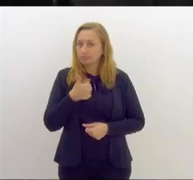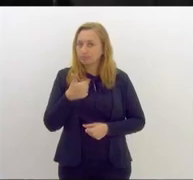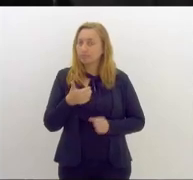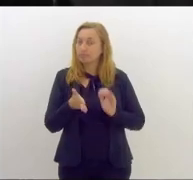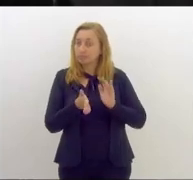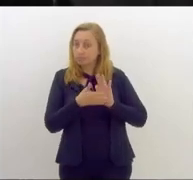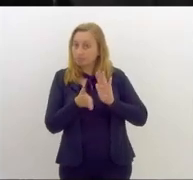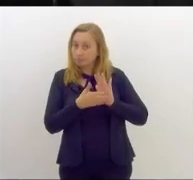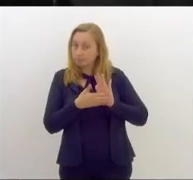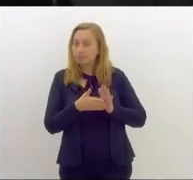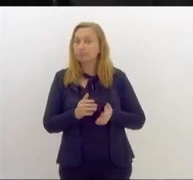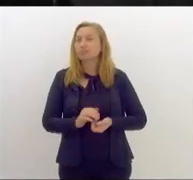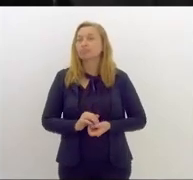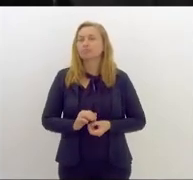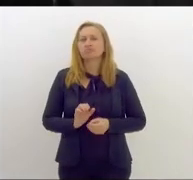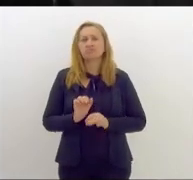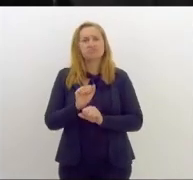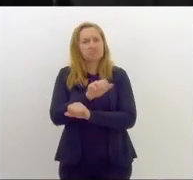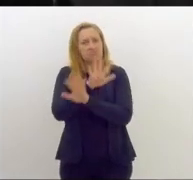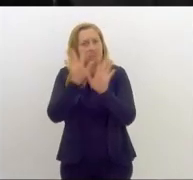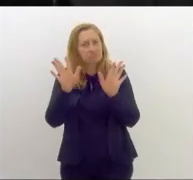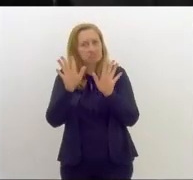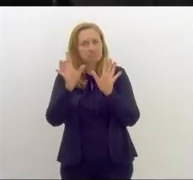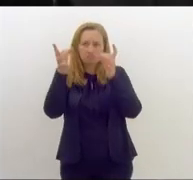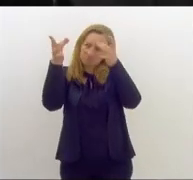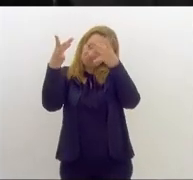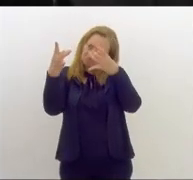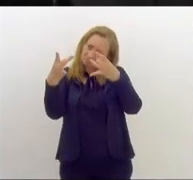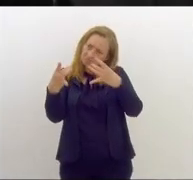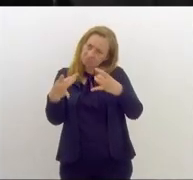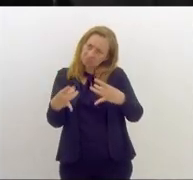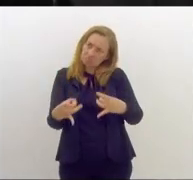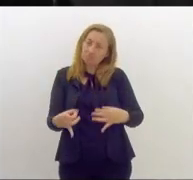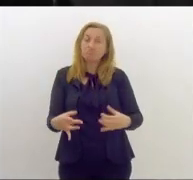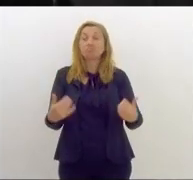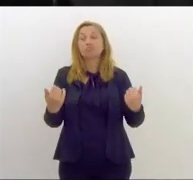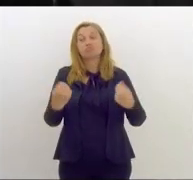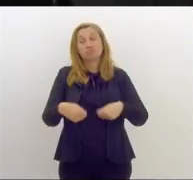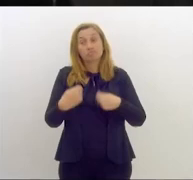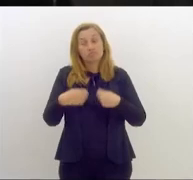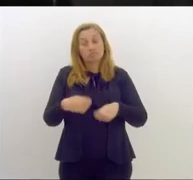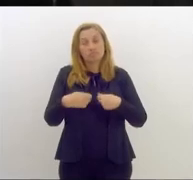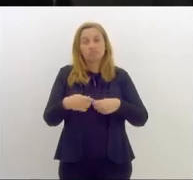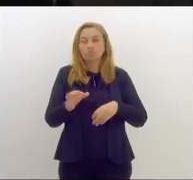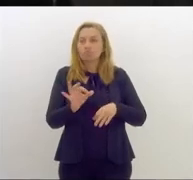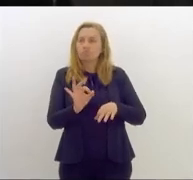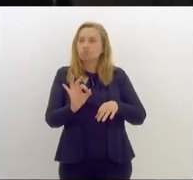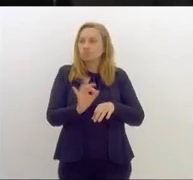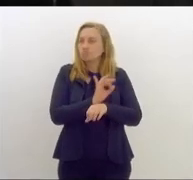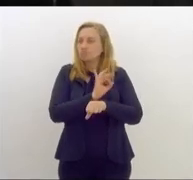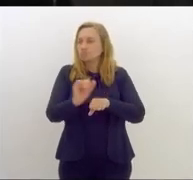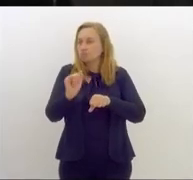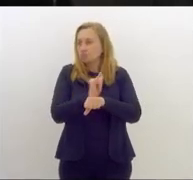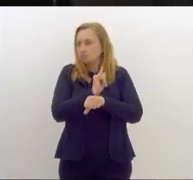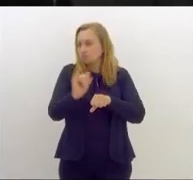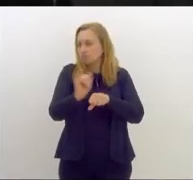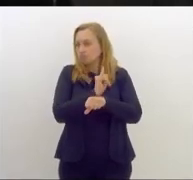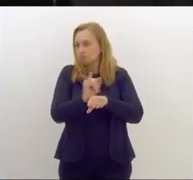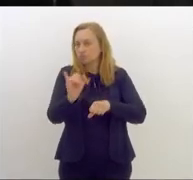proposta claramente definida a necessidade de um planejamento estratégico